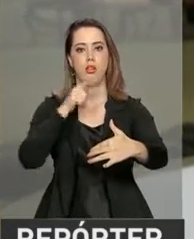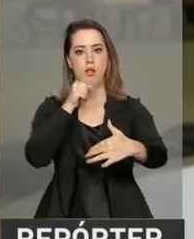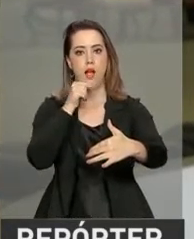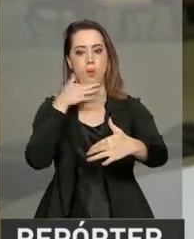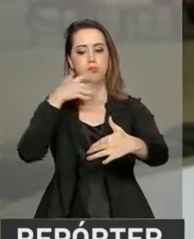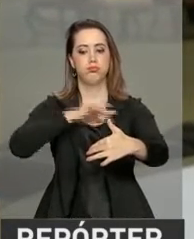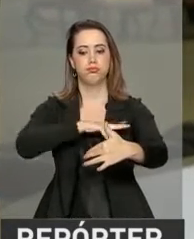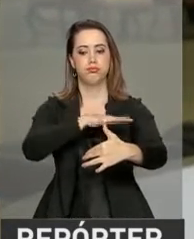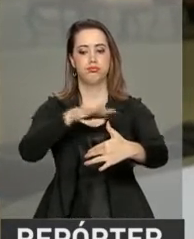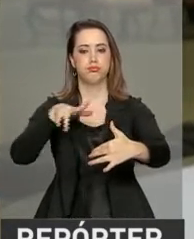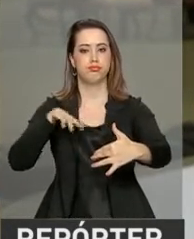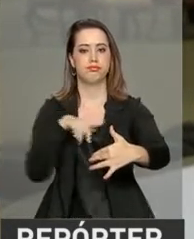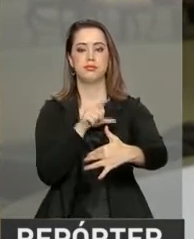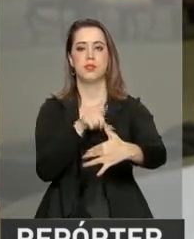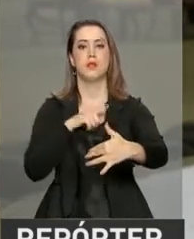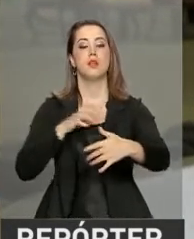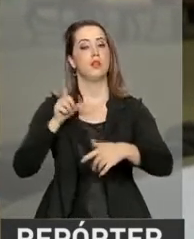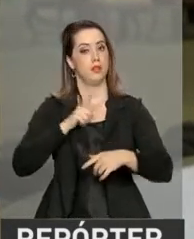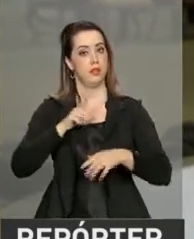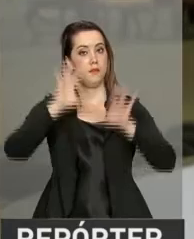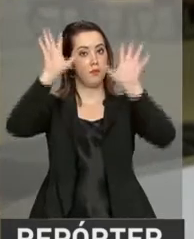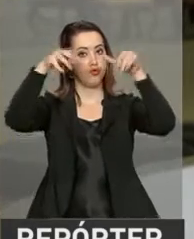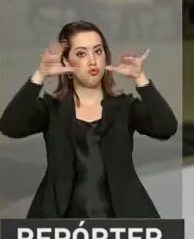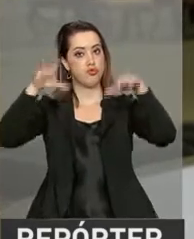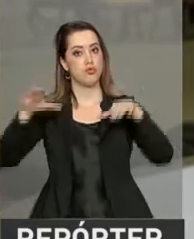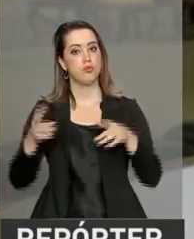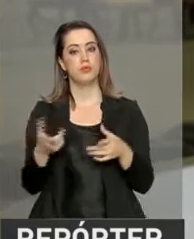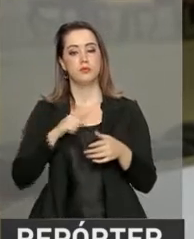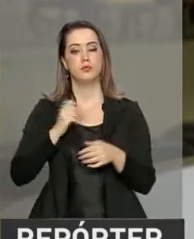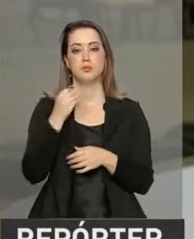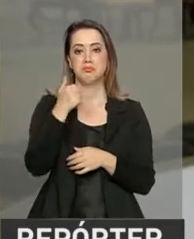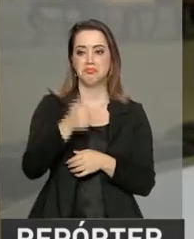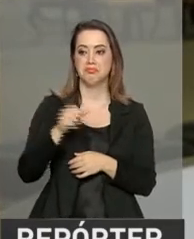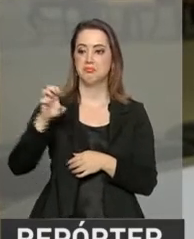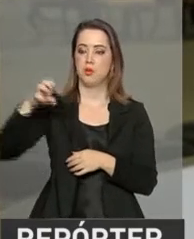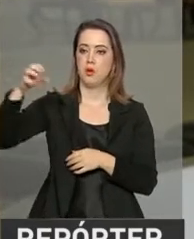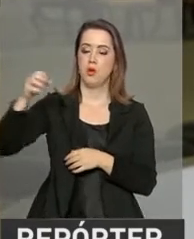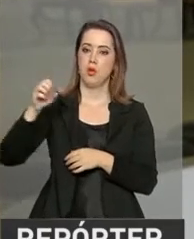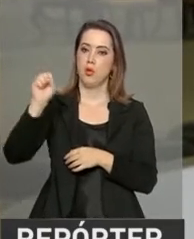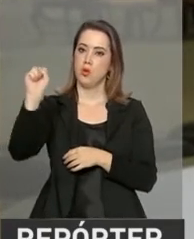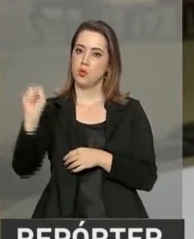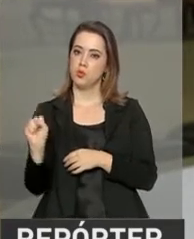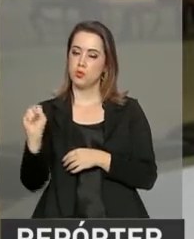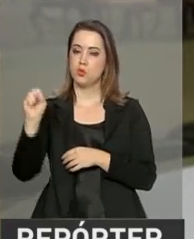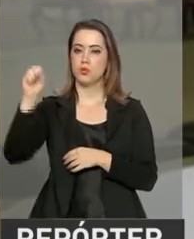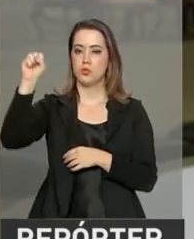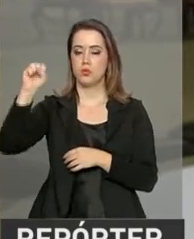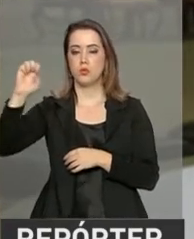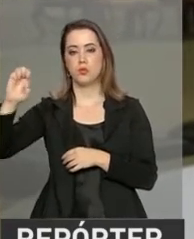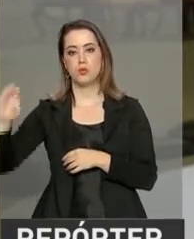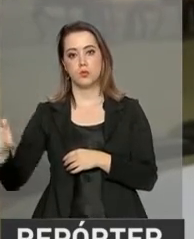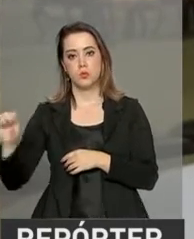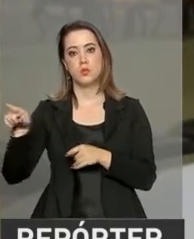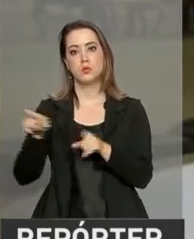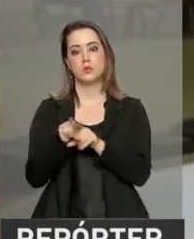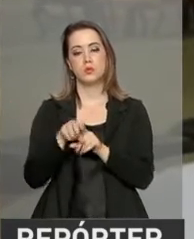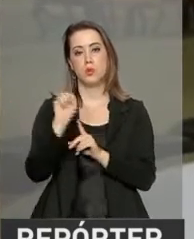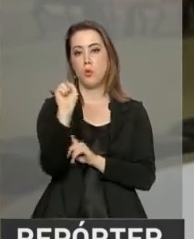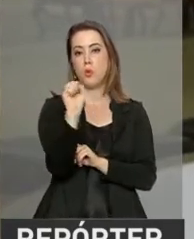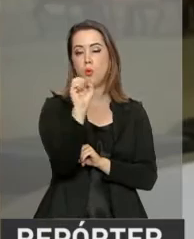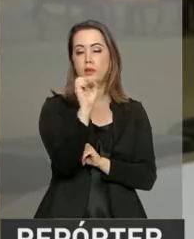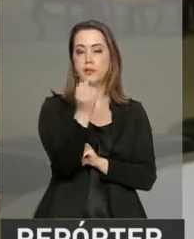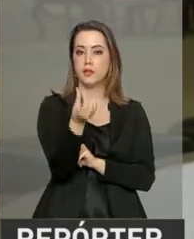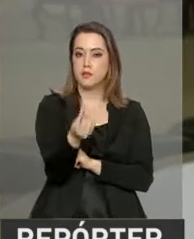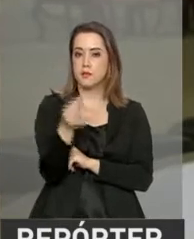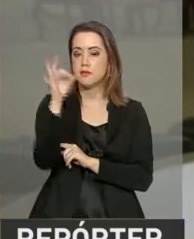por exemplo nas regiões sudeste e centro oeste o volume dos reservatórios está em 46,88 por cento uma